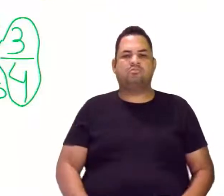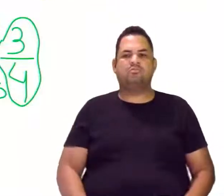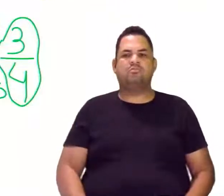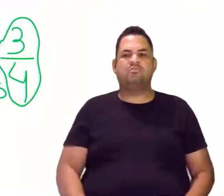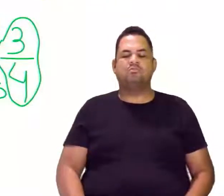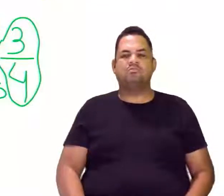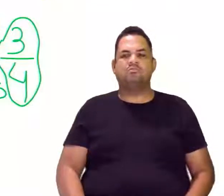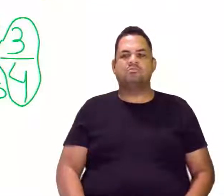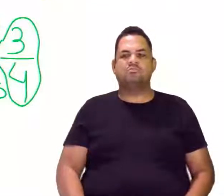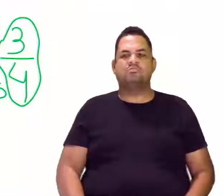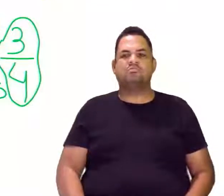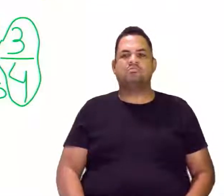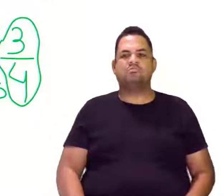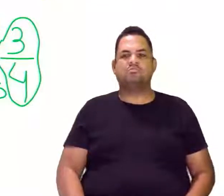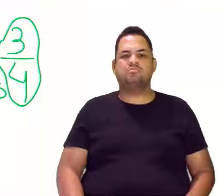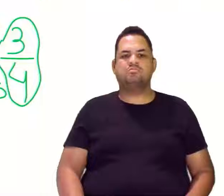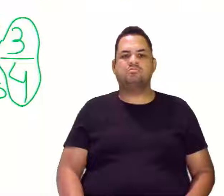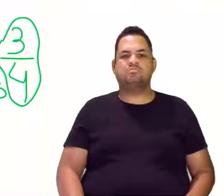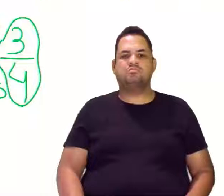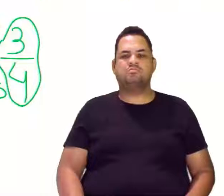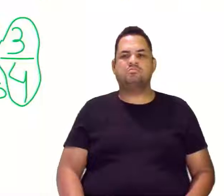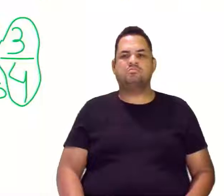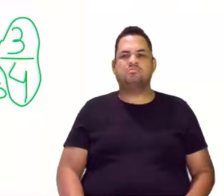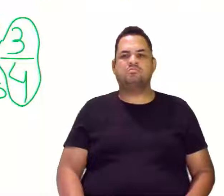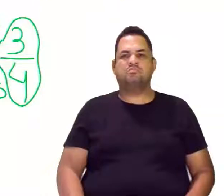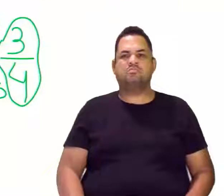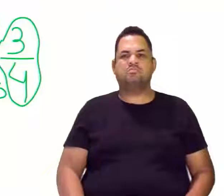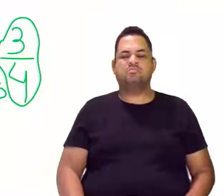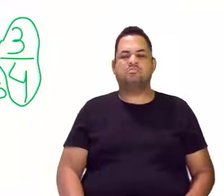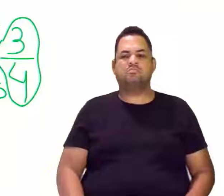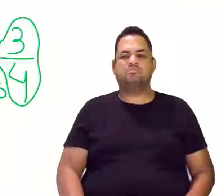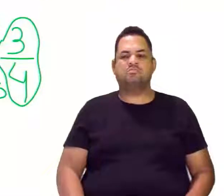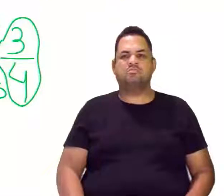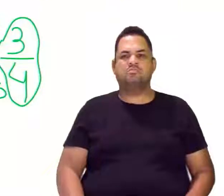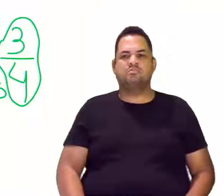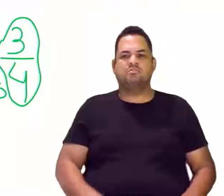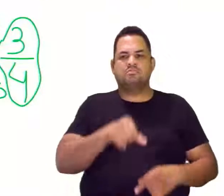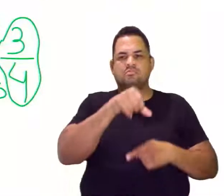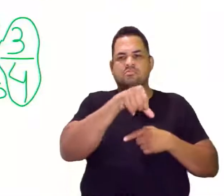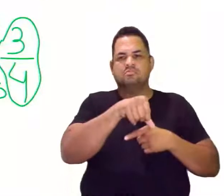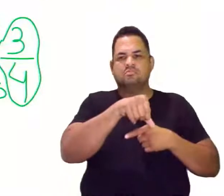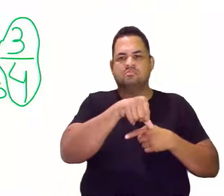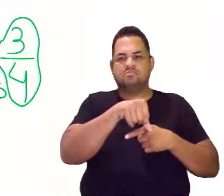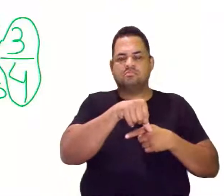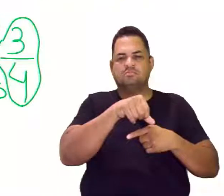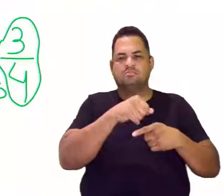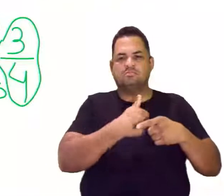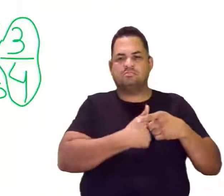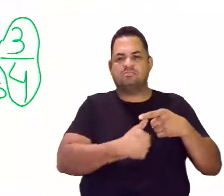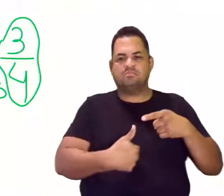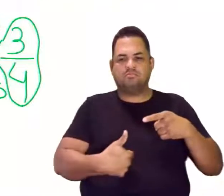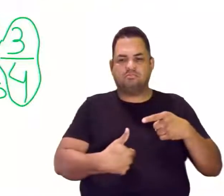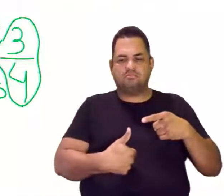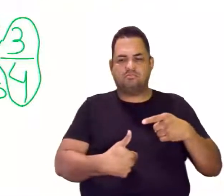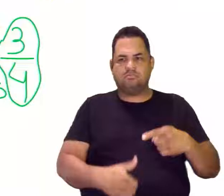aqui pra gente ver se... Vamos lá, então. 9 sobre 12,